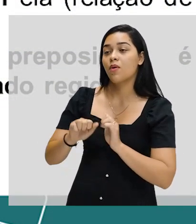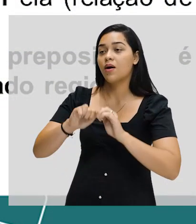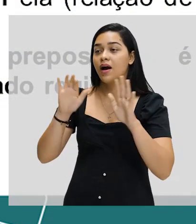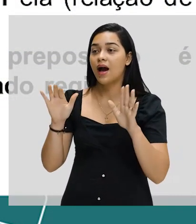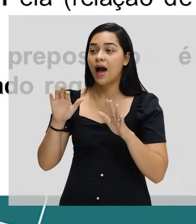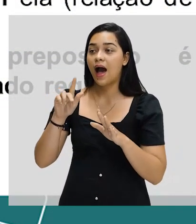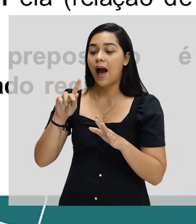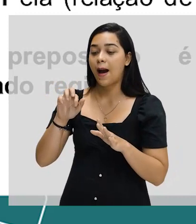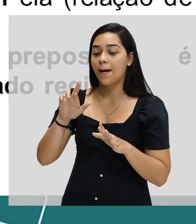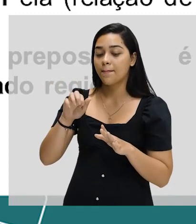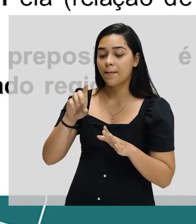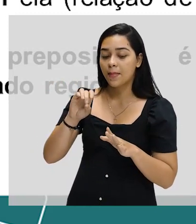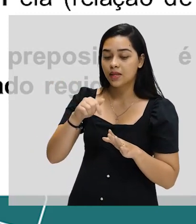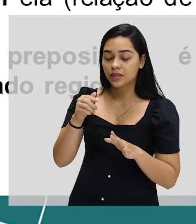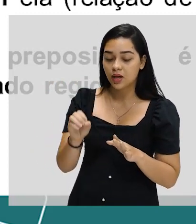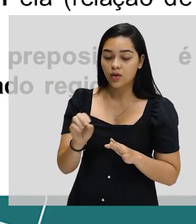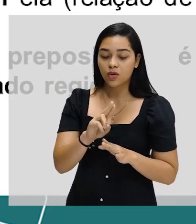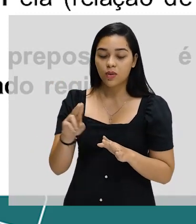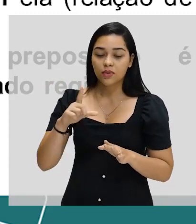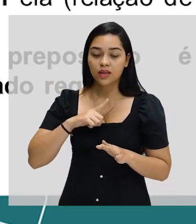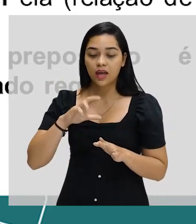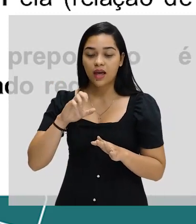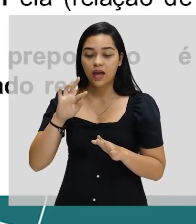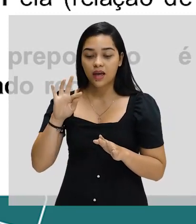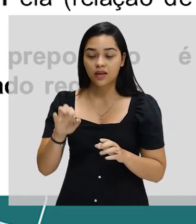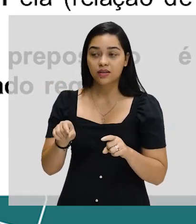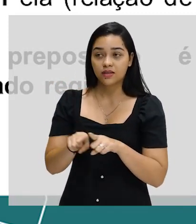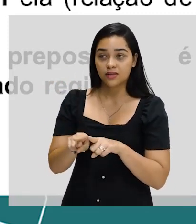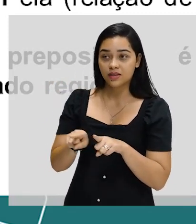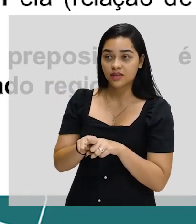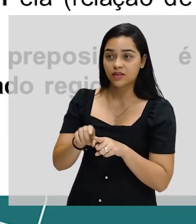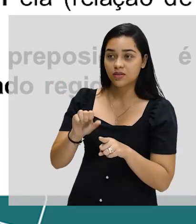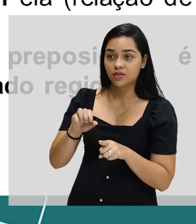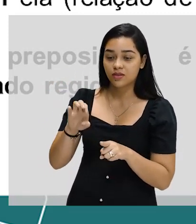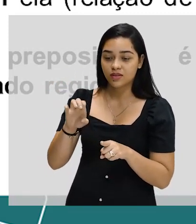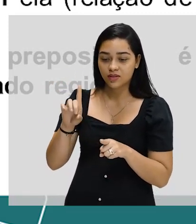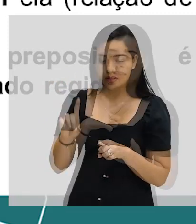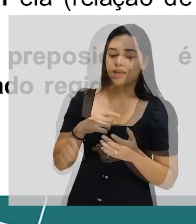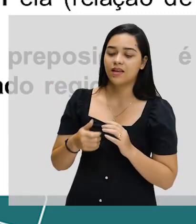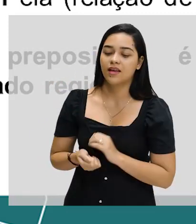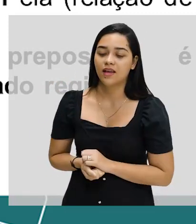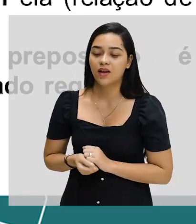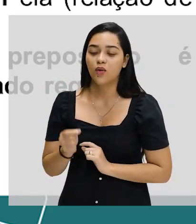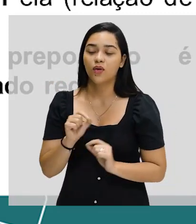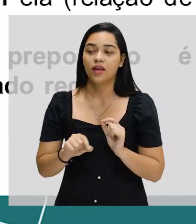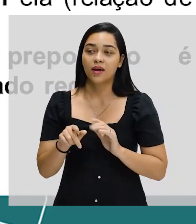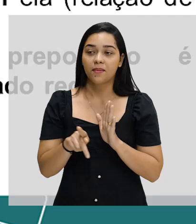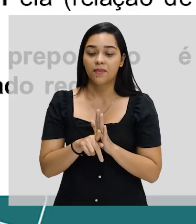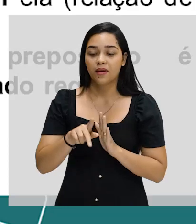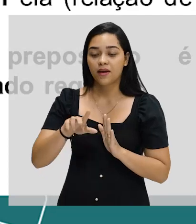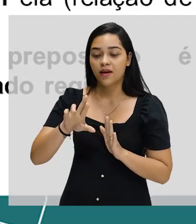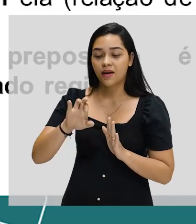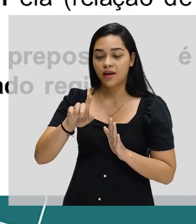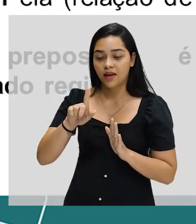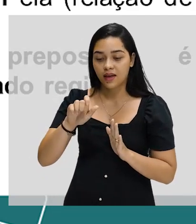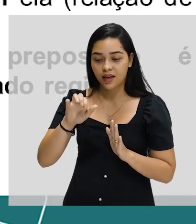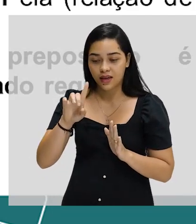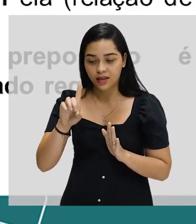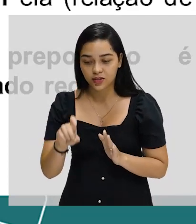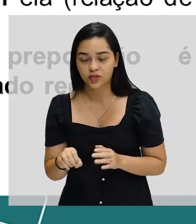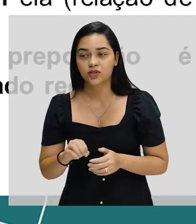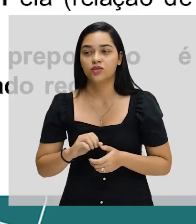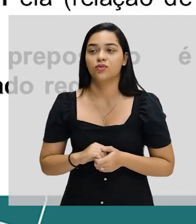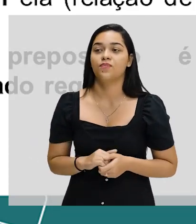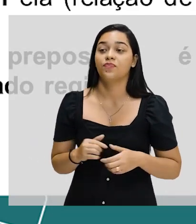a preposição denominando regente e o termo que sucede é denominado regido, tá